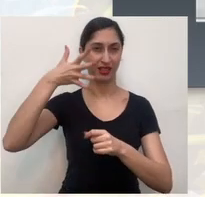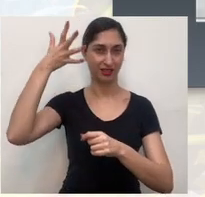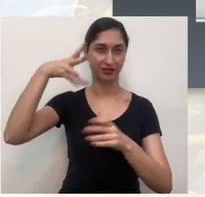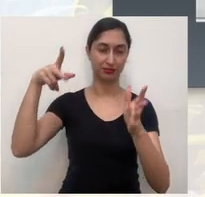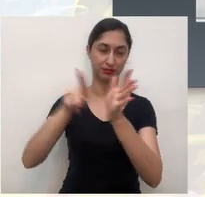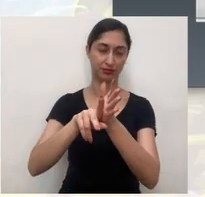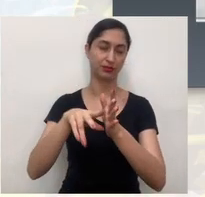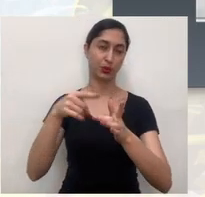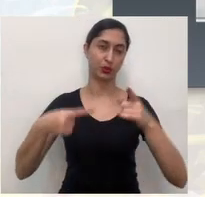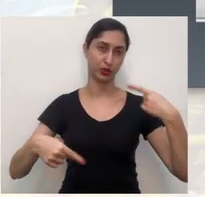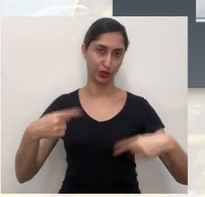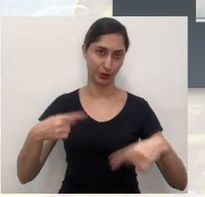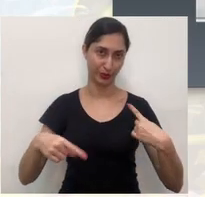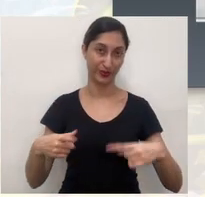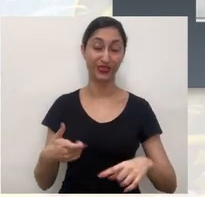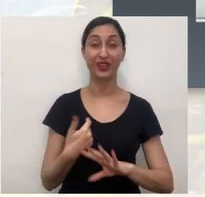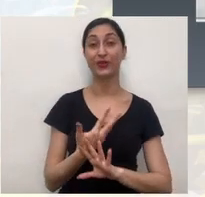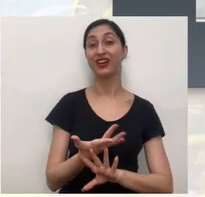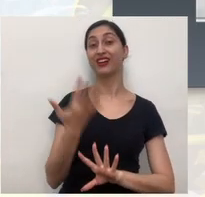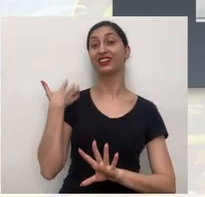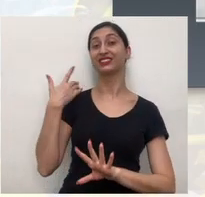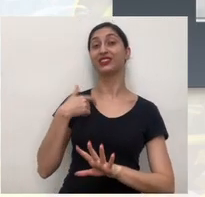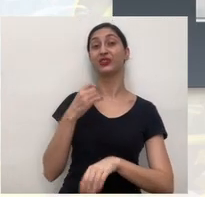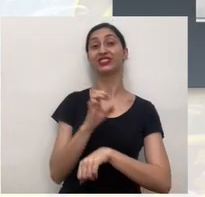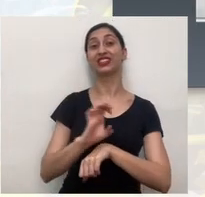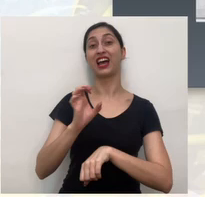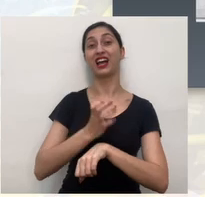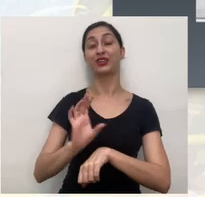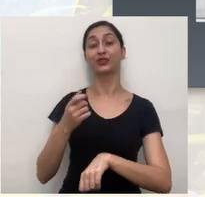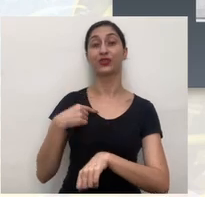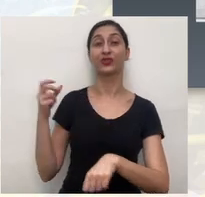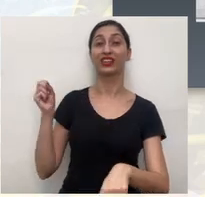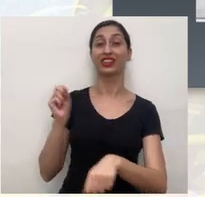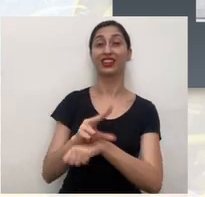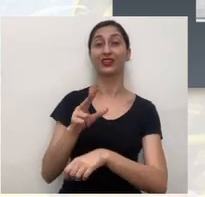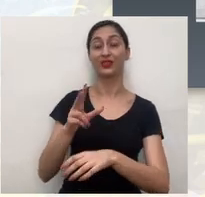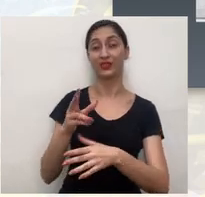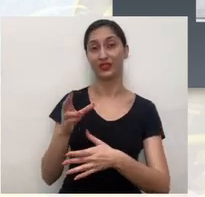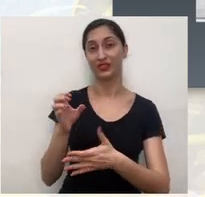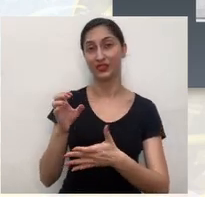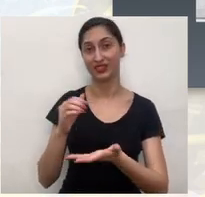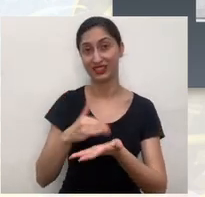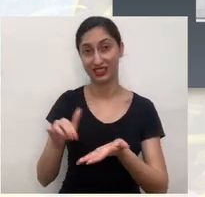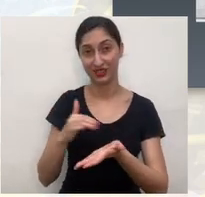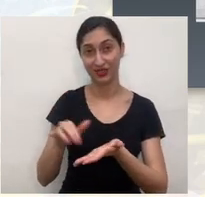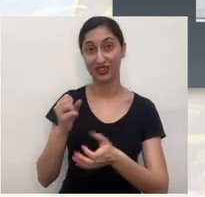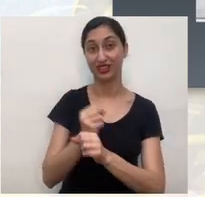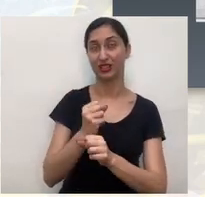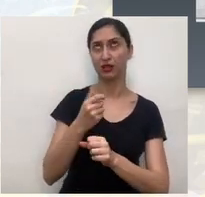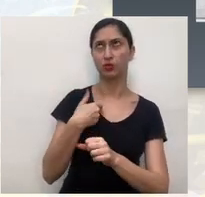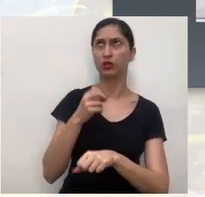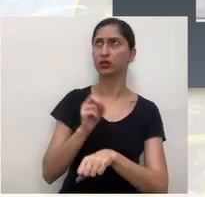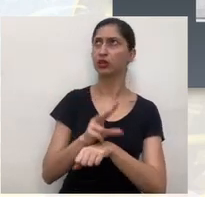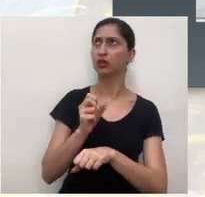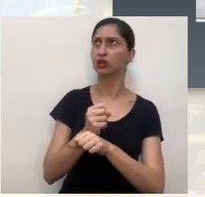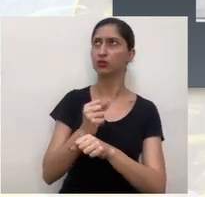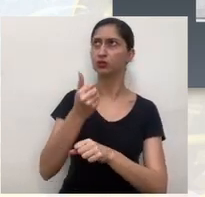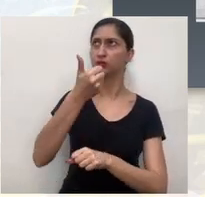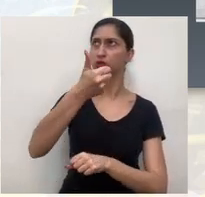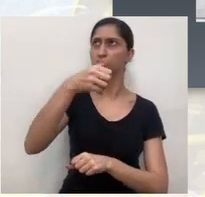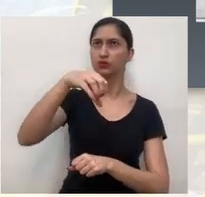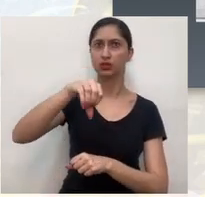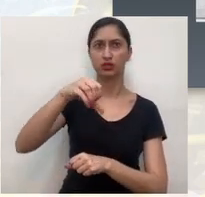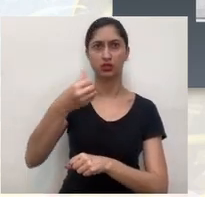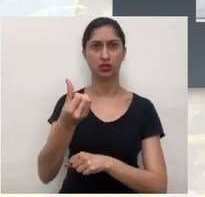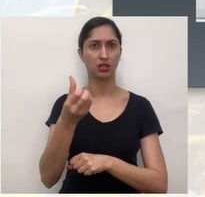Tá? Eu era estagiário, eu tinha acabado de entrar no escritório, eu entrei em 66, não, em 65. Então,